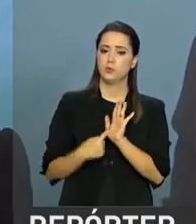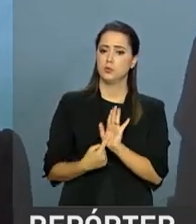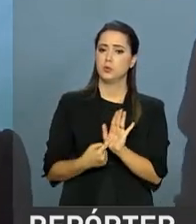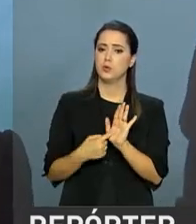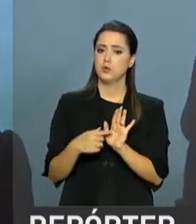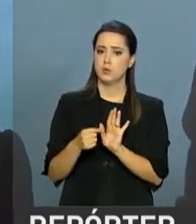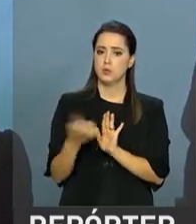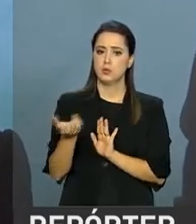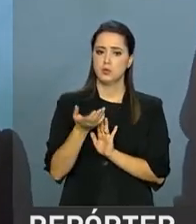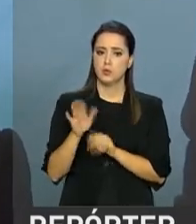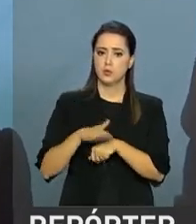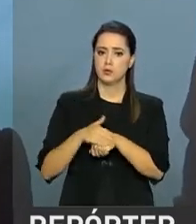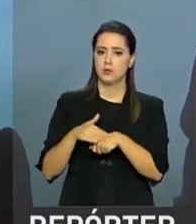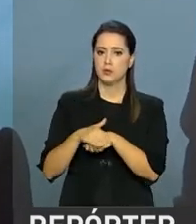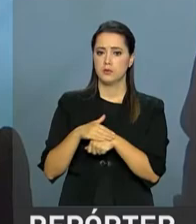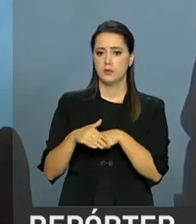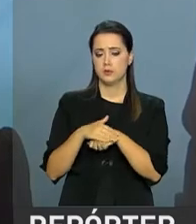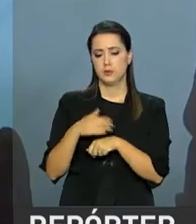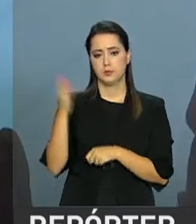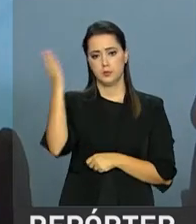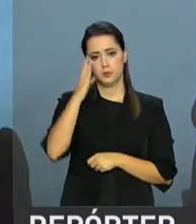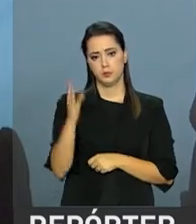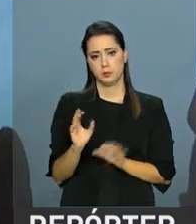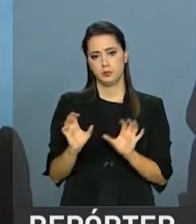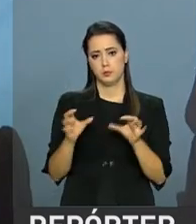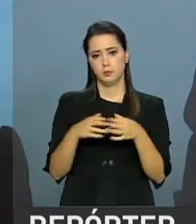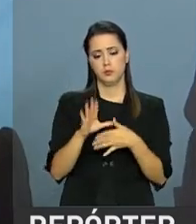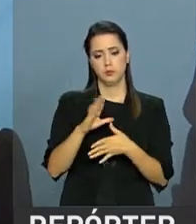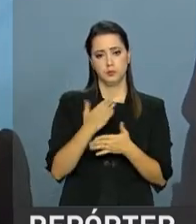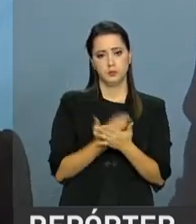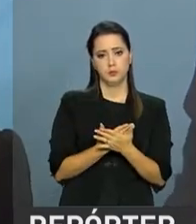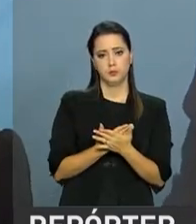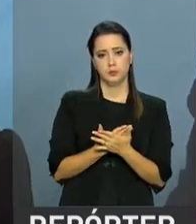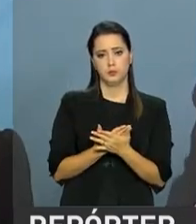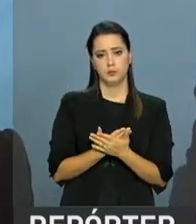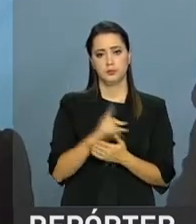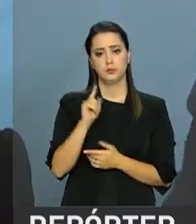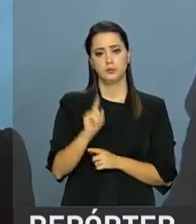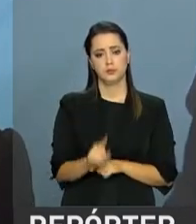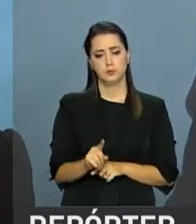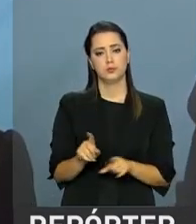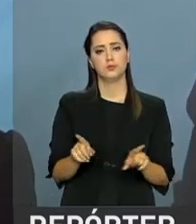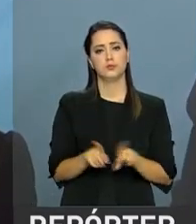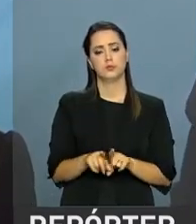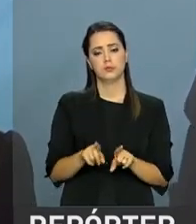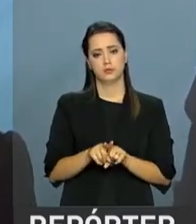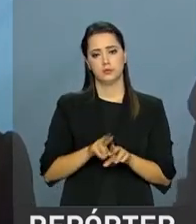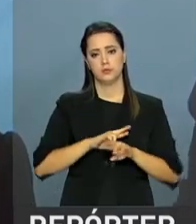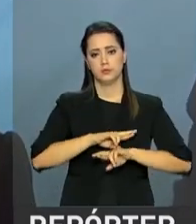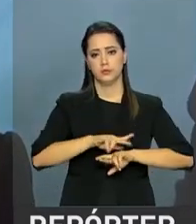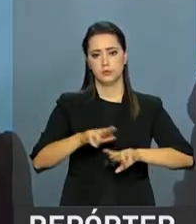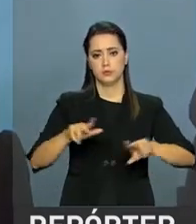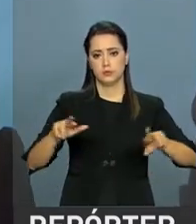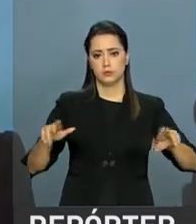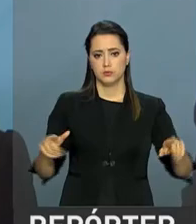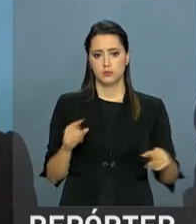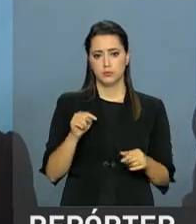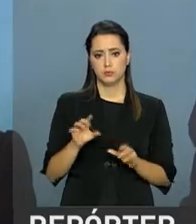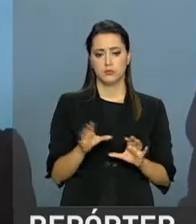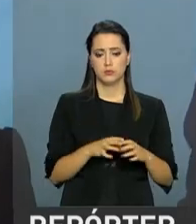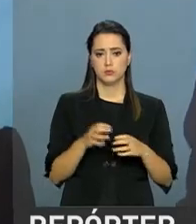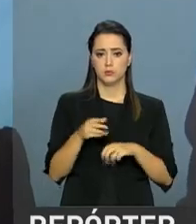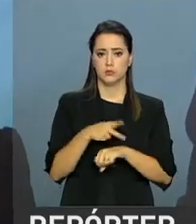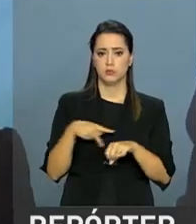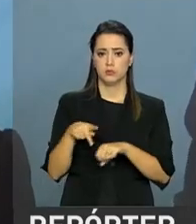interesse em conversar com o brasil e com membros do mercosul é a lei da diverso das conversas com diversos